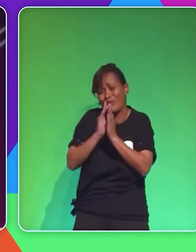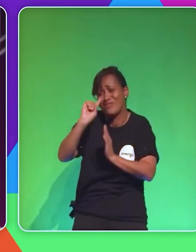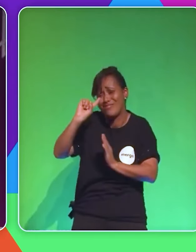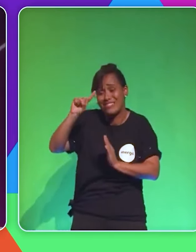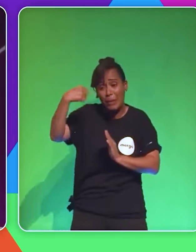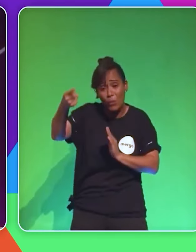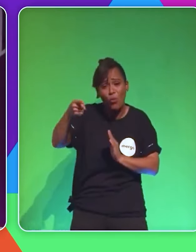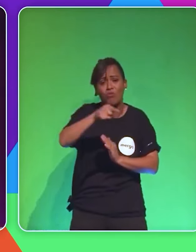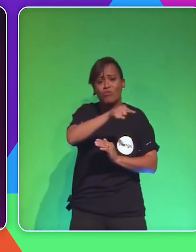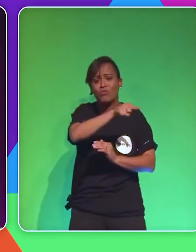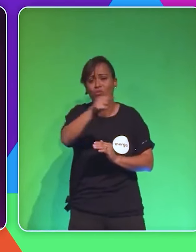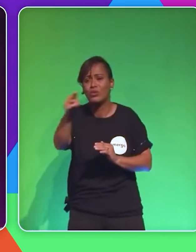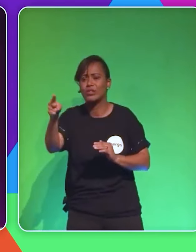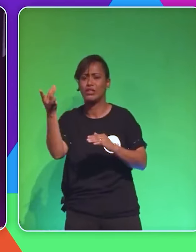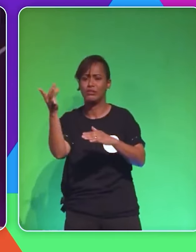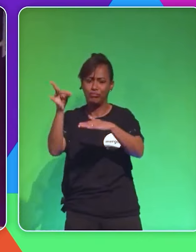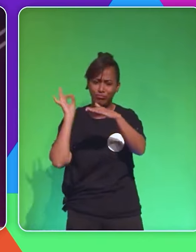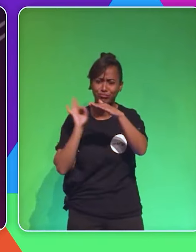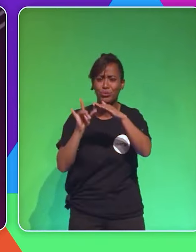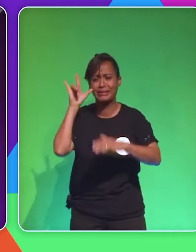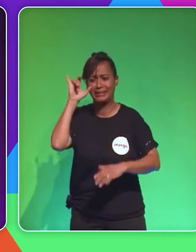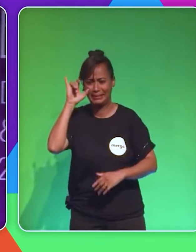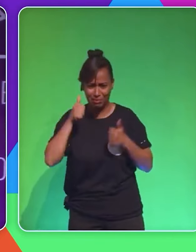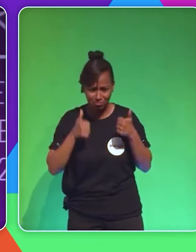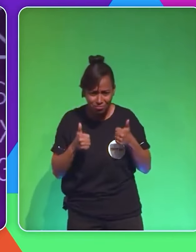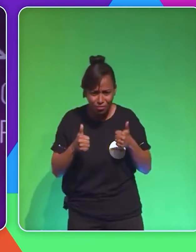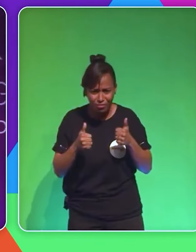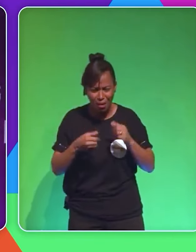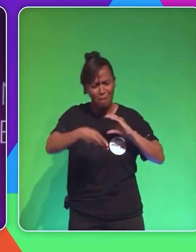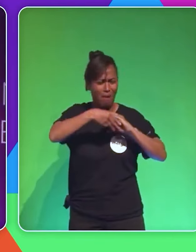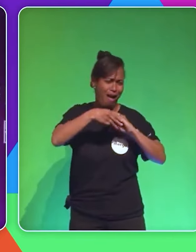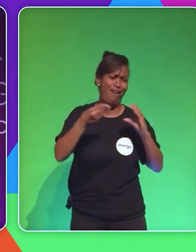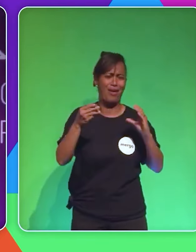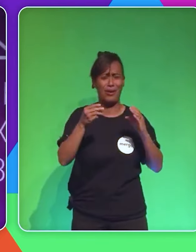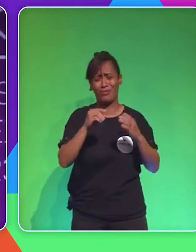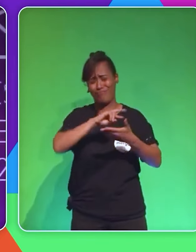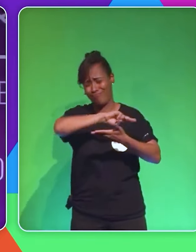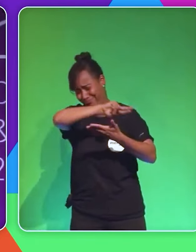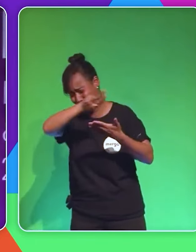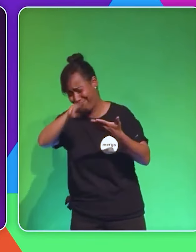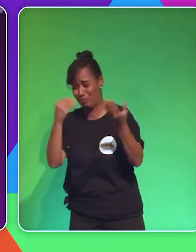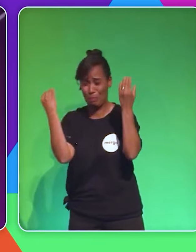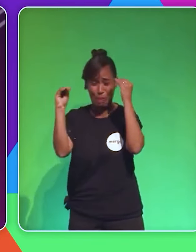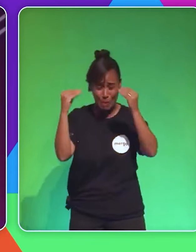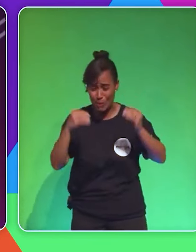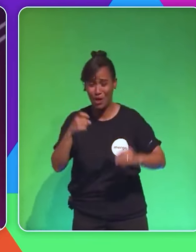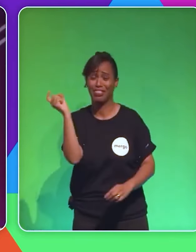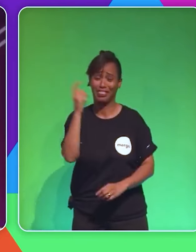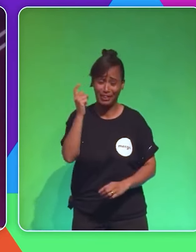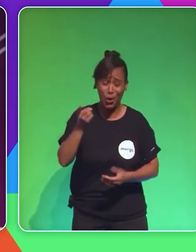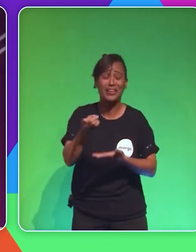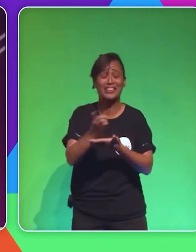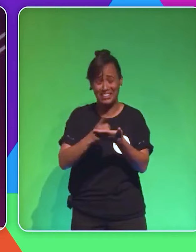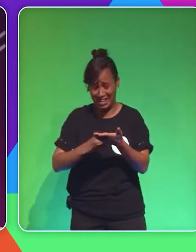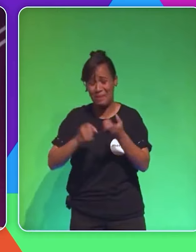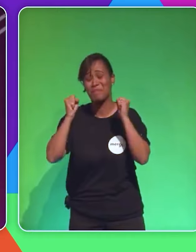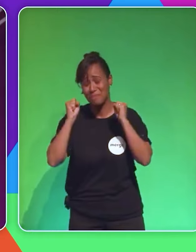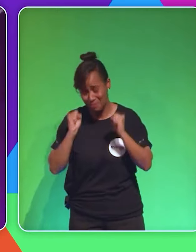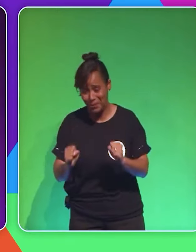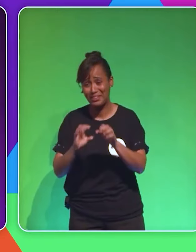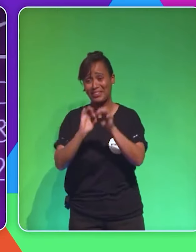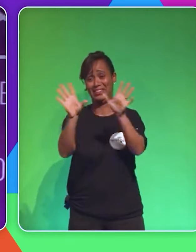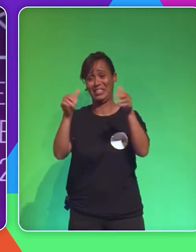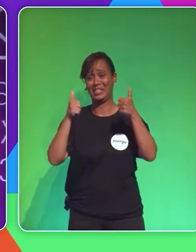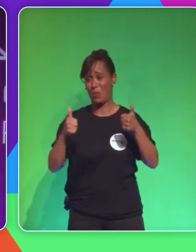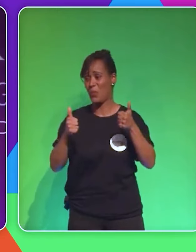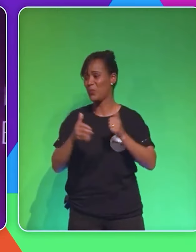compartilhem aí no meu Instagram compartilhem na mergo compartilhem no no D compartilhem no Tif of design tá bom esse momento aí a gente fazer